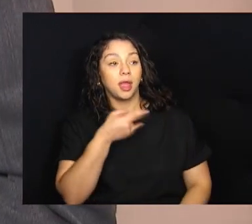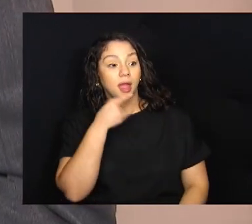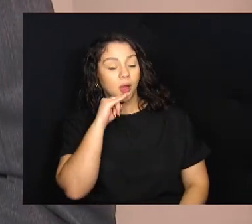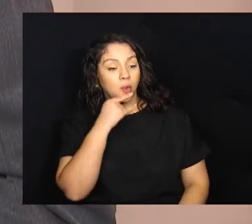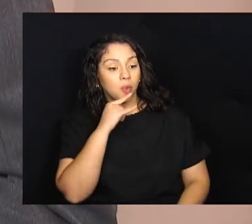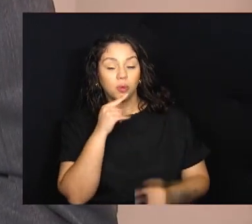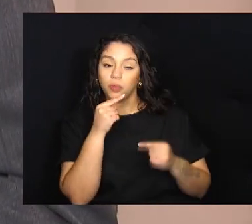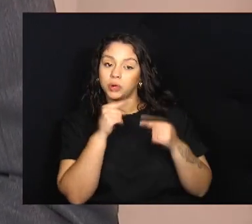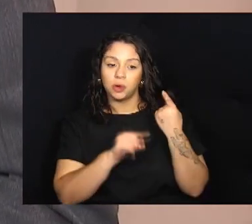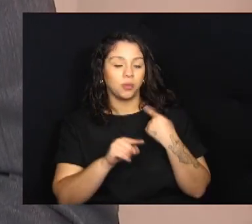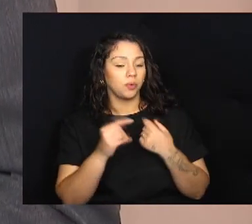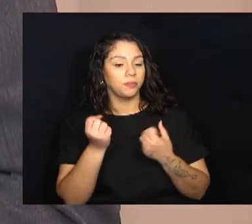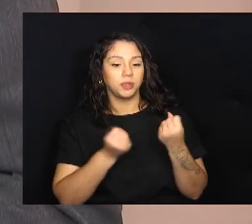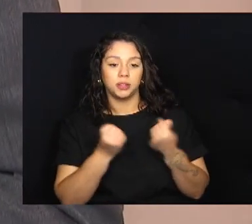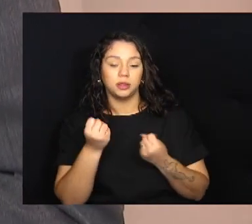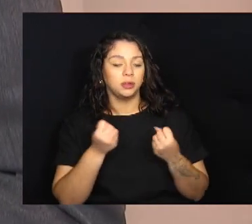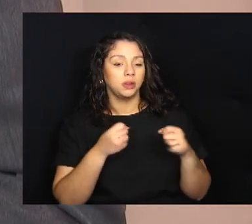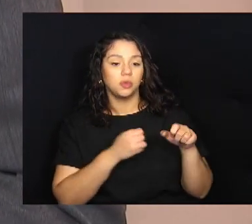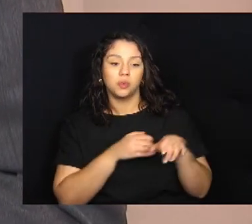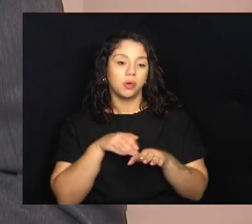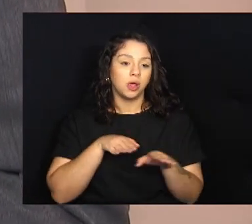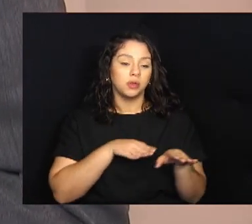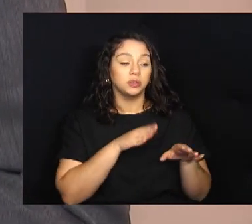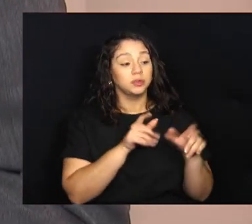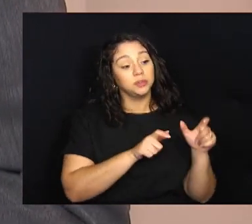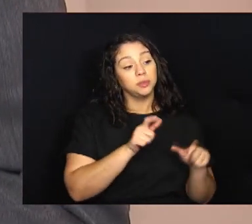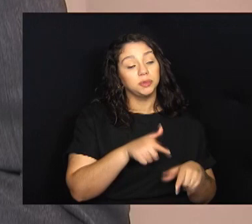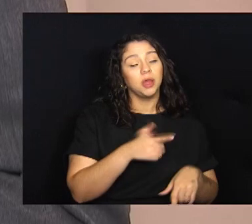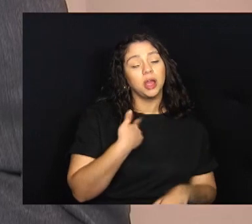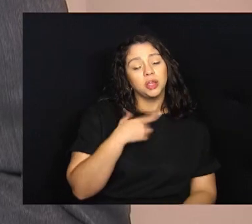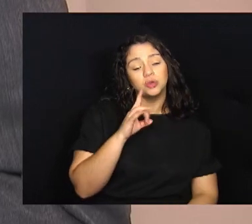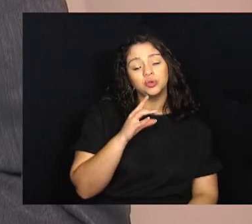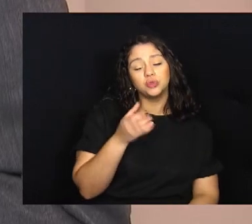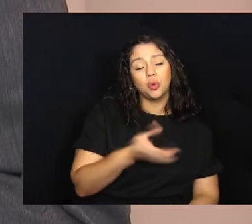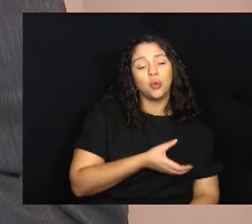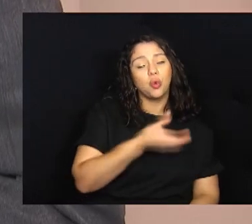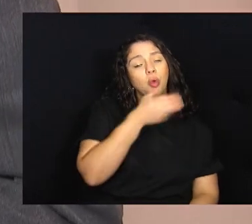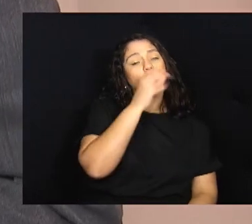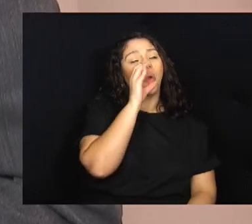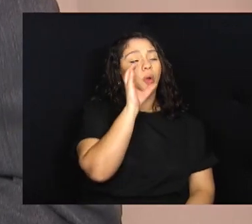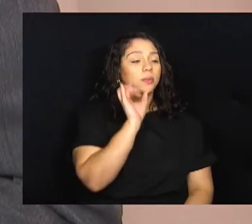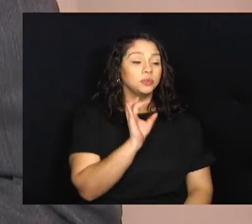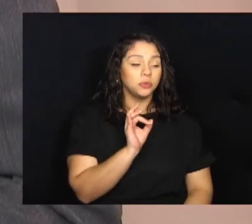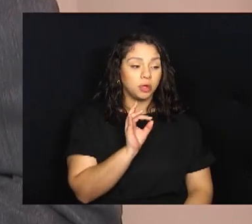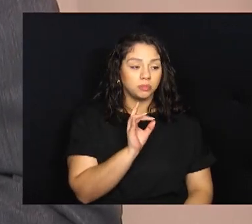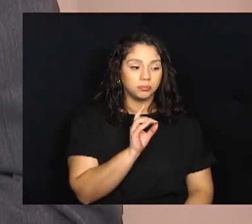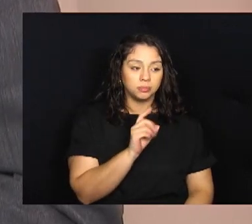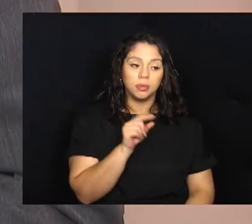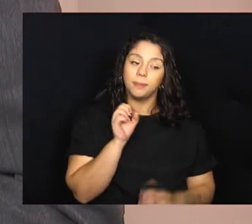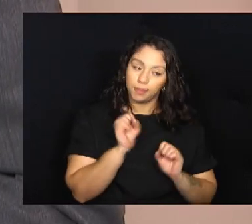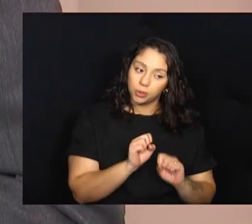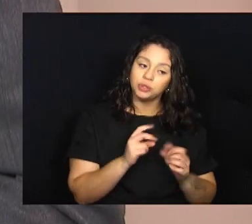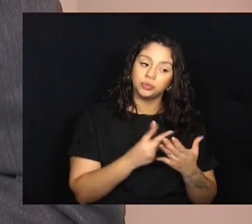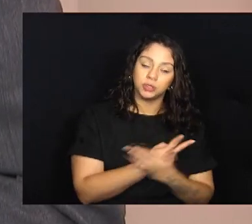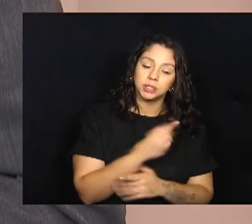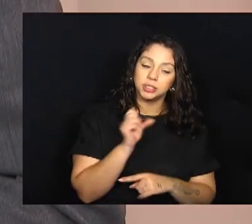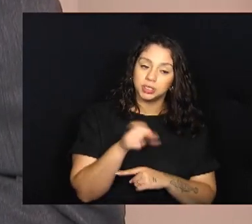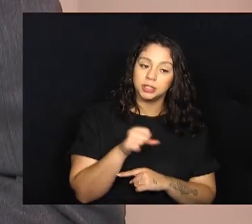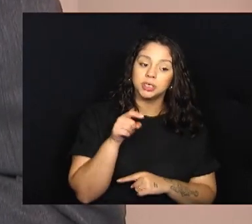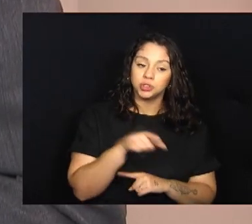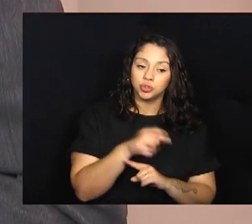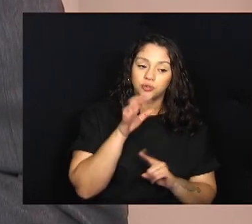com direção. Às vezes a pessoa pode falar, vou tomar um copinho, não vai acontecer nada. Não, pode acontecer. Isso